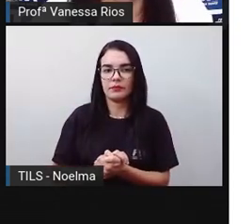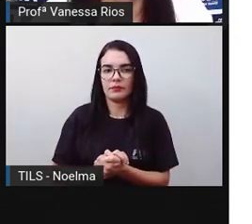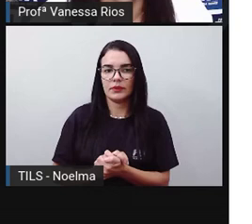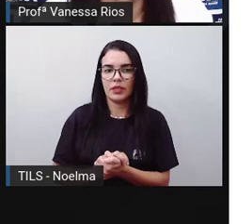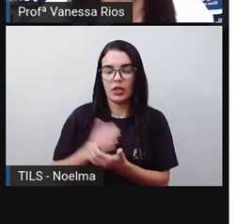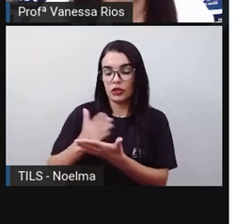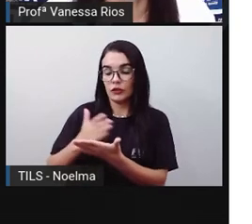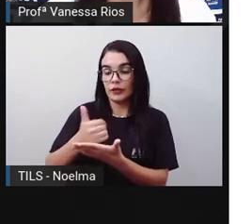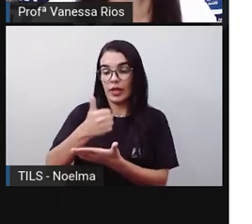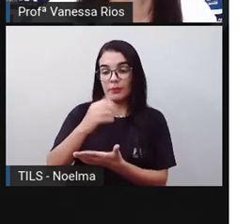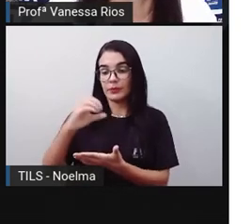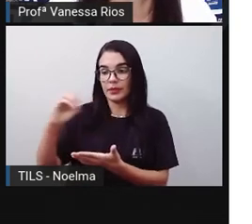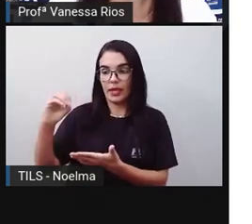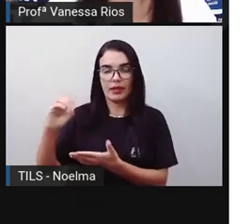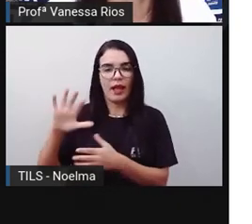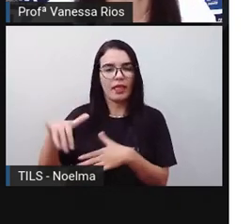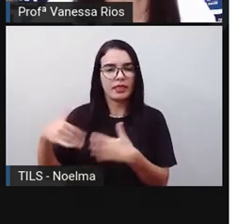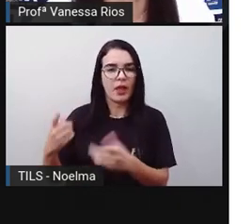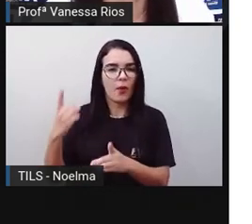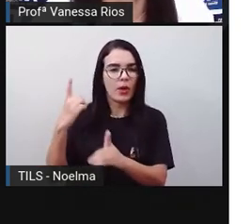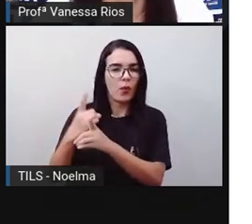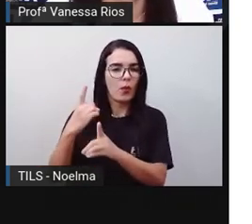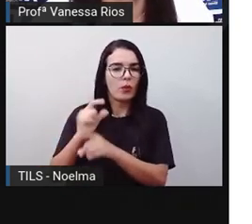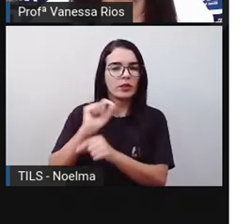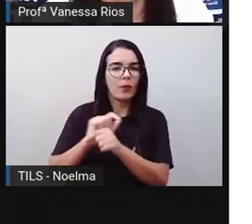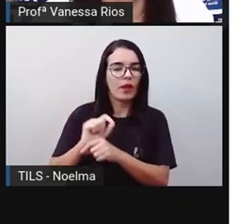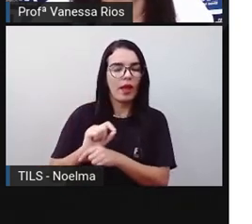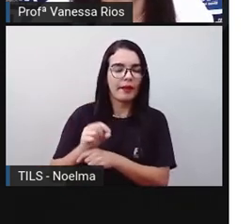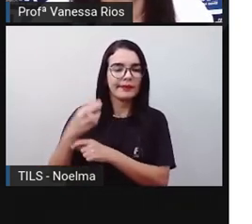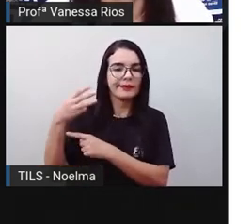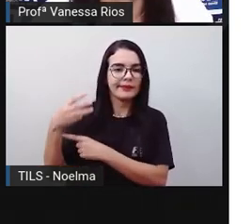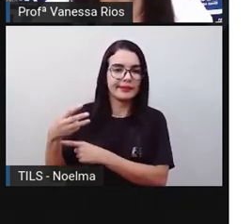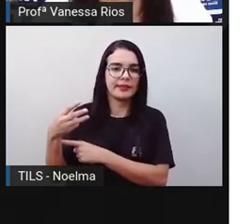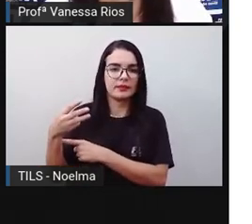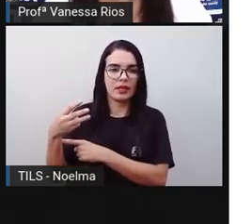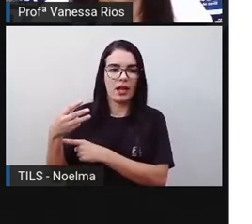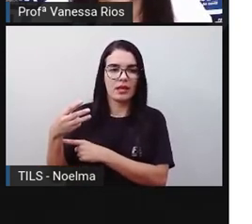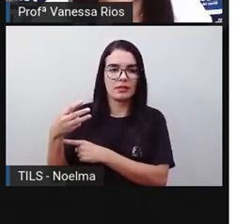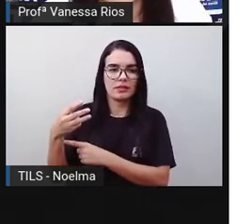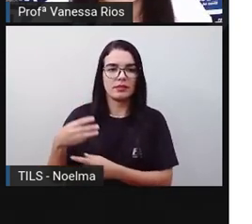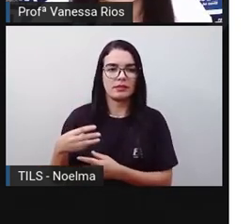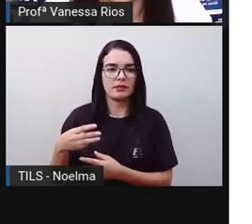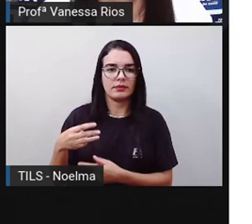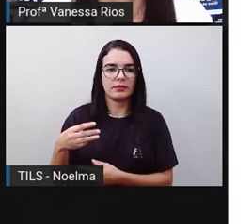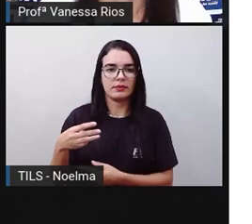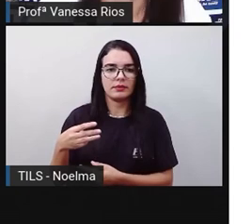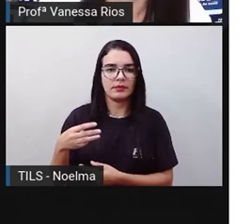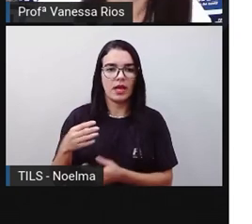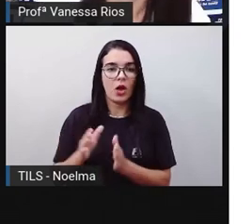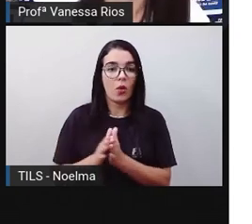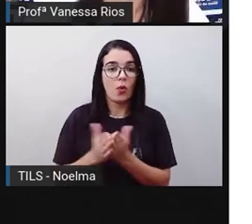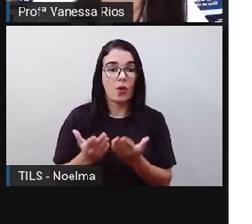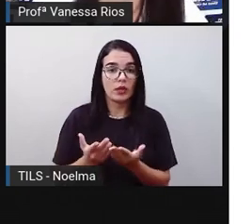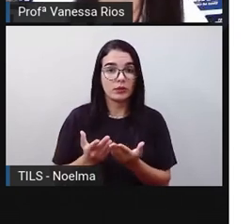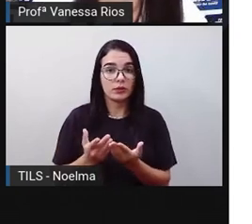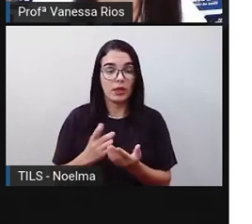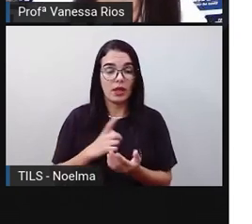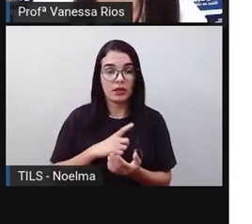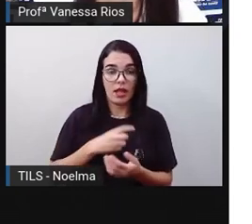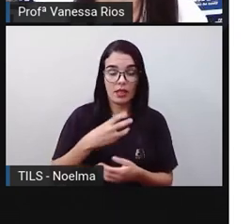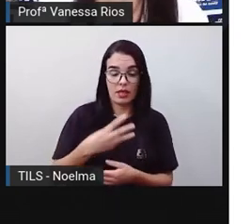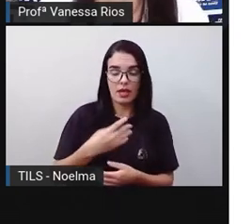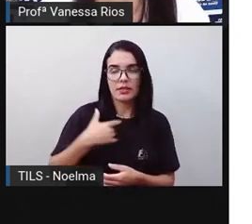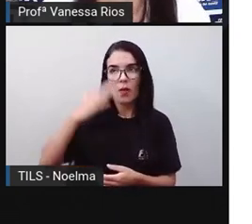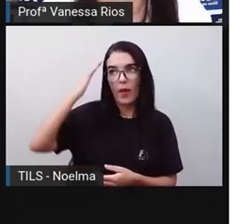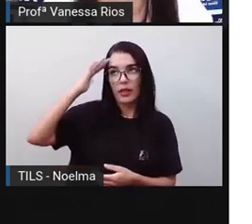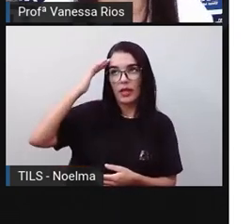100. E quando eu divido, então, 300 por 100, eu encontro o valor de 3. Quando eu encontro esse valor, eu já